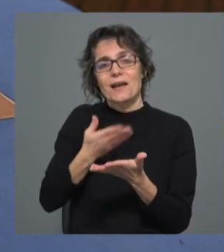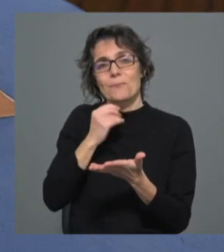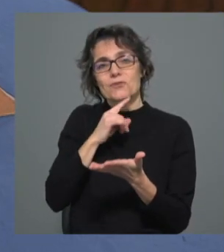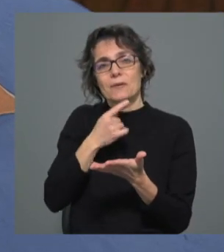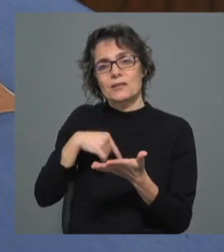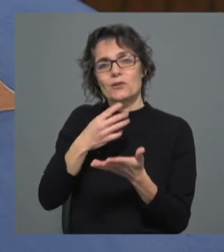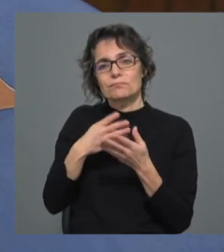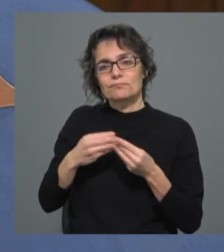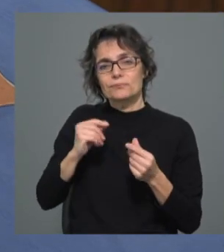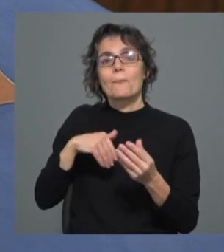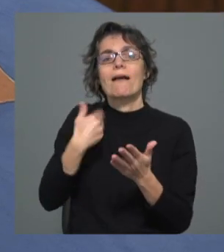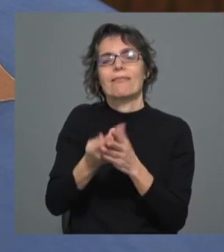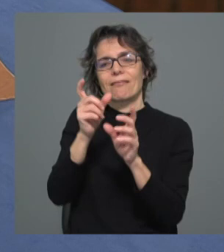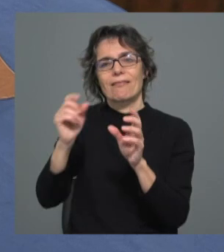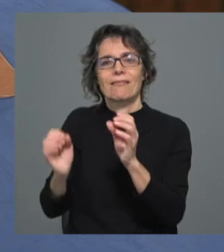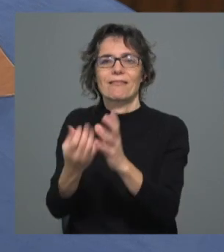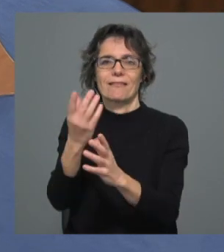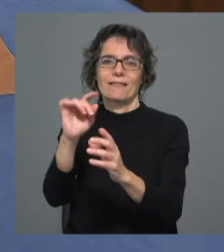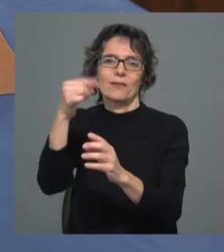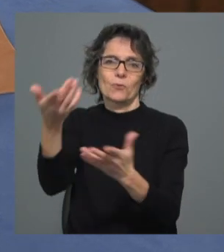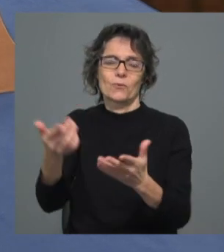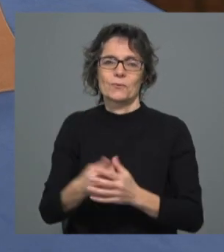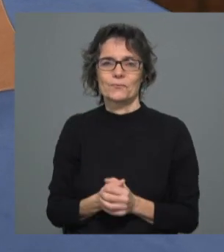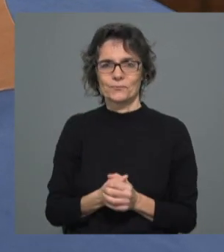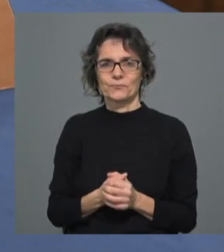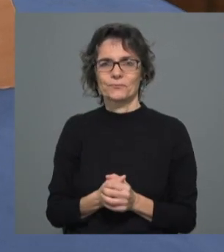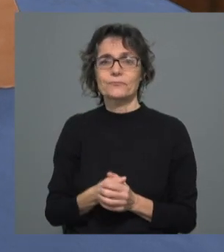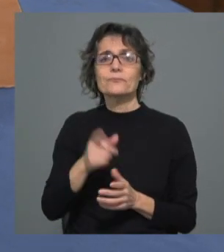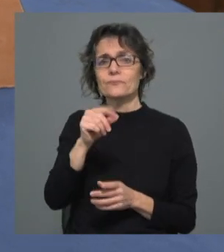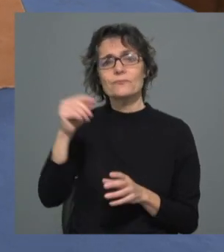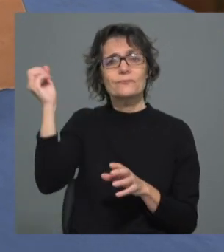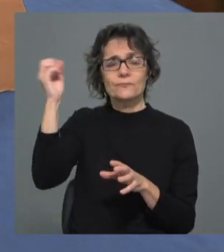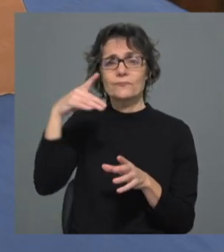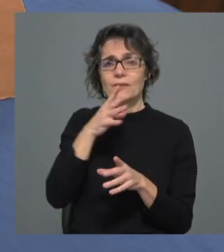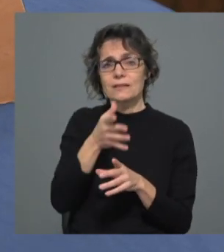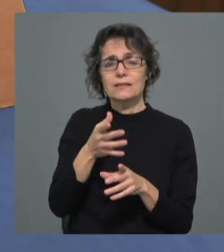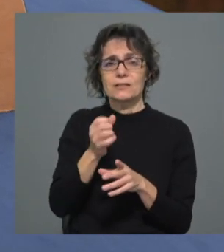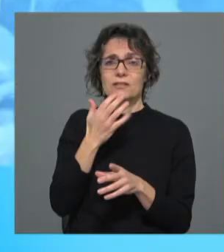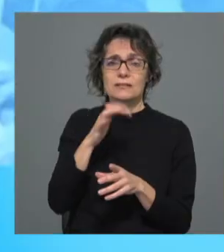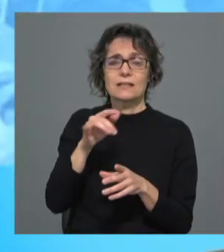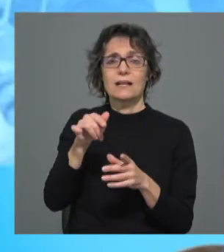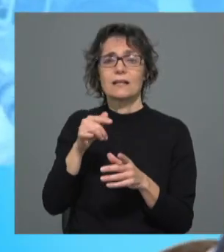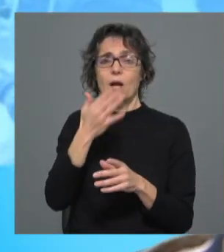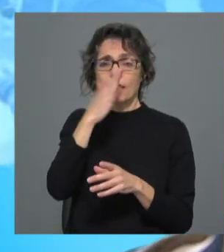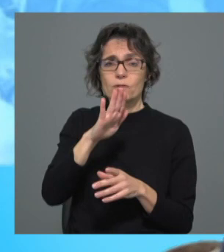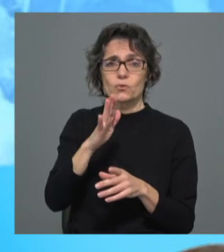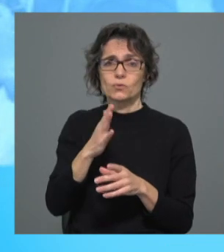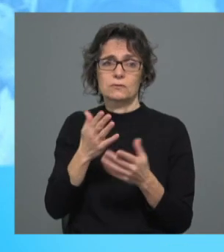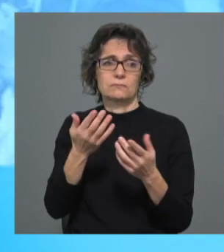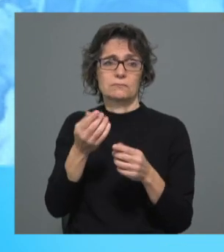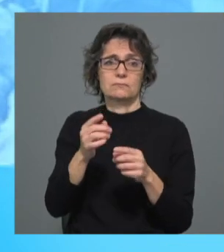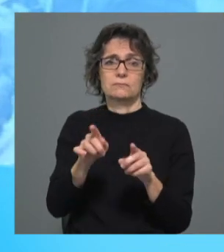mais para ser luz é preciso fazermos determinadas coisas, termos determinadas atitudes, não é? Comprometer-nos, por